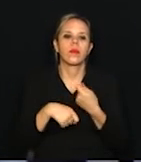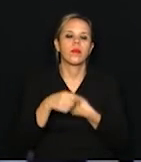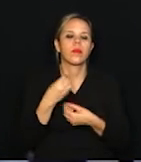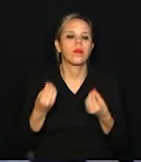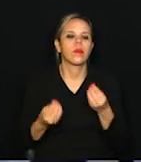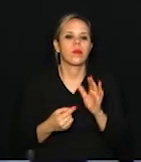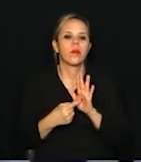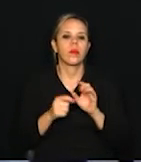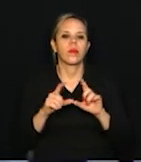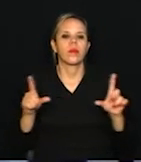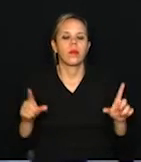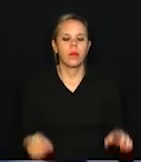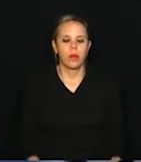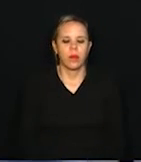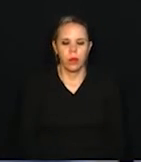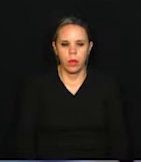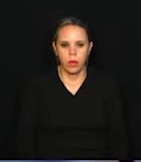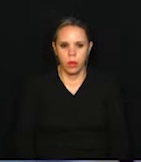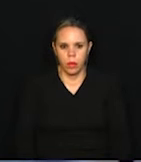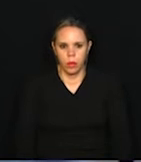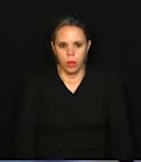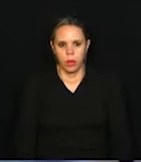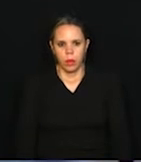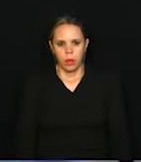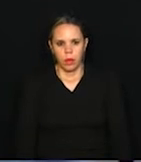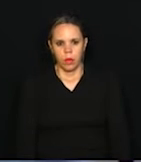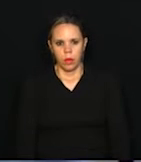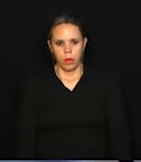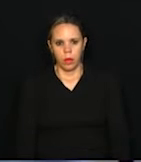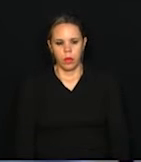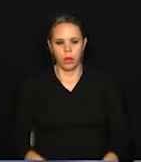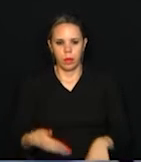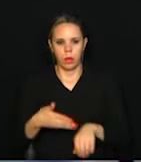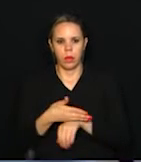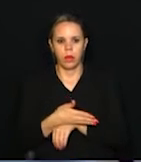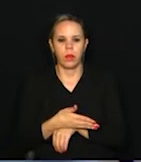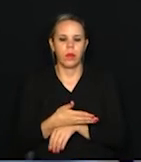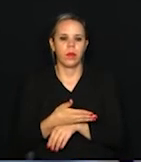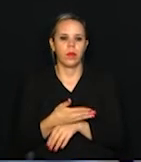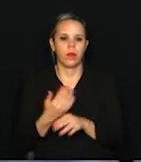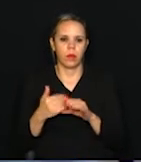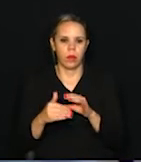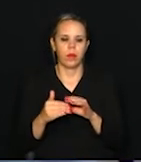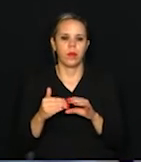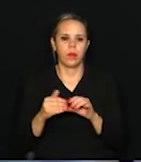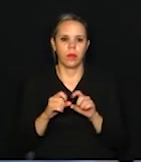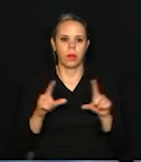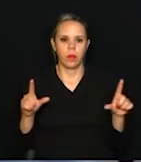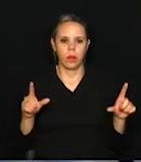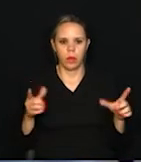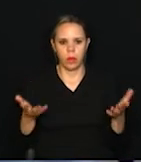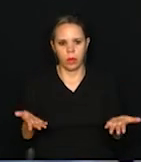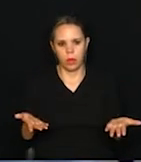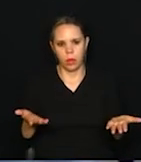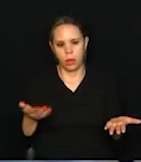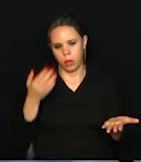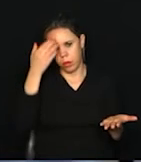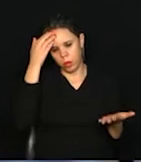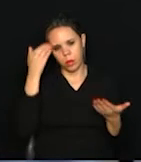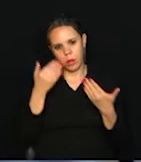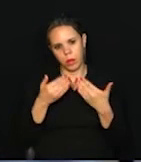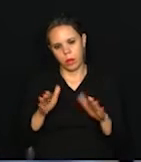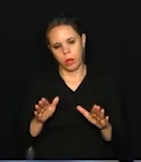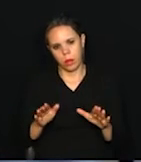subir aqui na tela uma apresentação, vamos ver se a gente consegue acessar o arquivo aí, mas eu acho que está aparecendo uma tela aqui, nós precisamos de